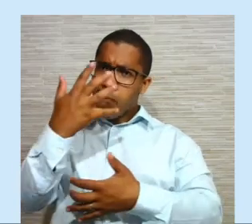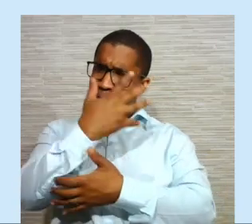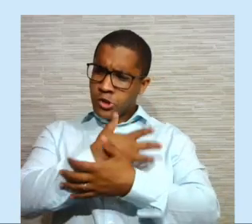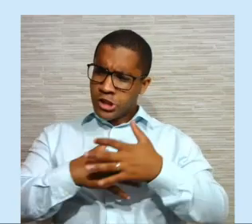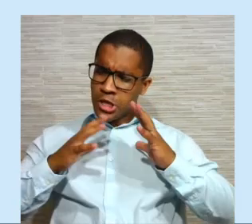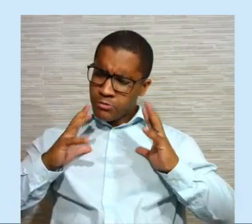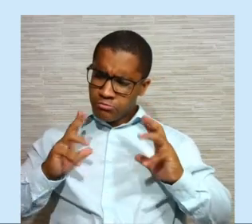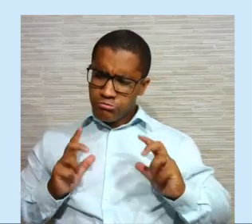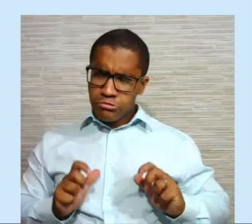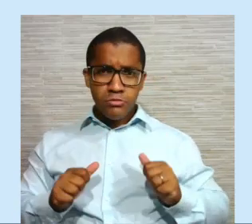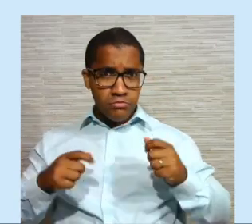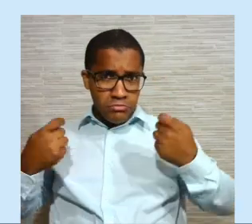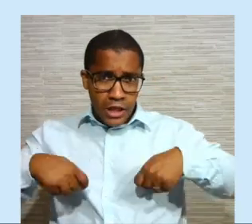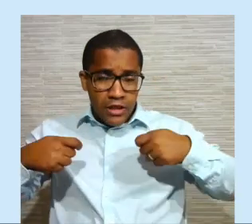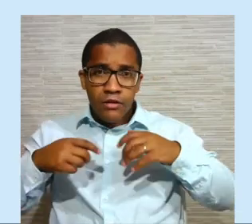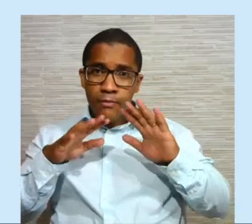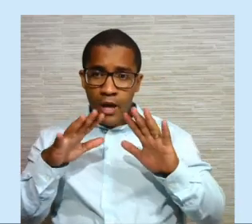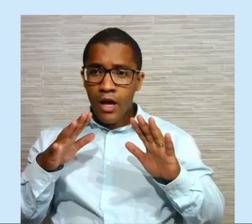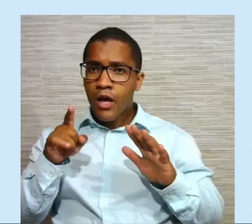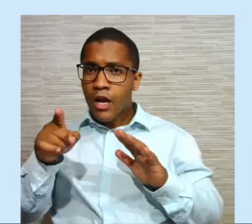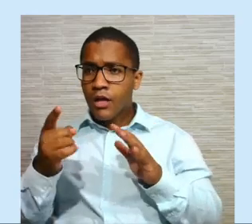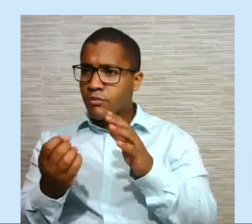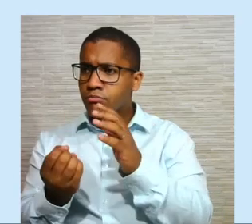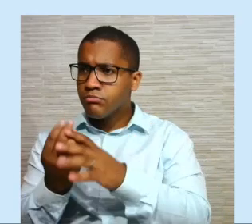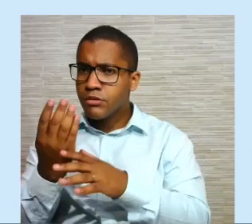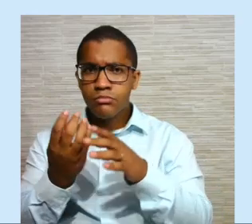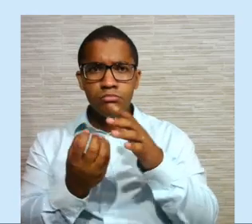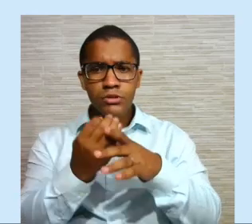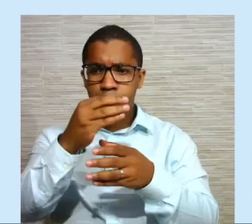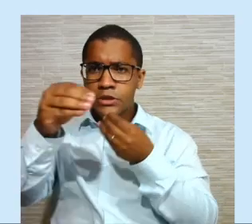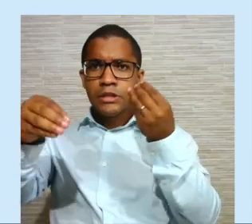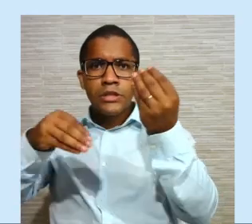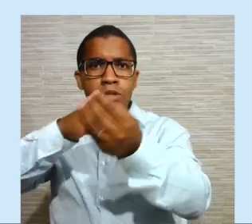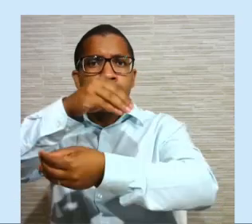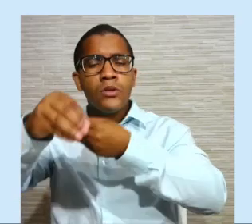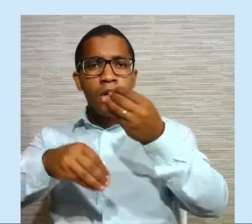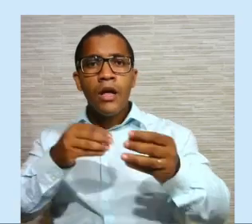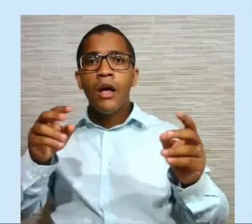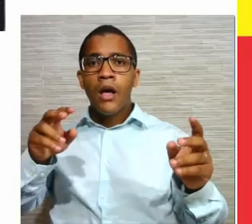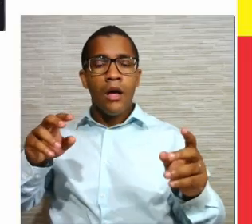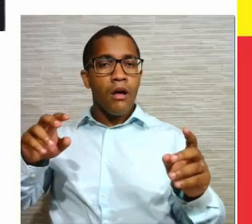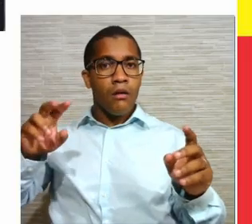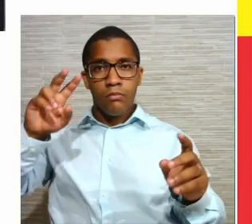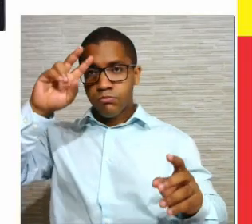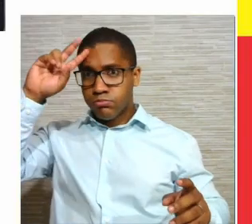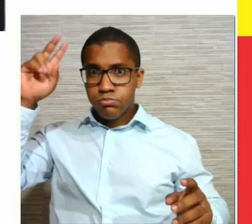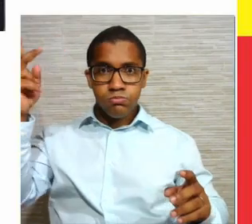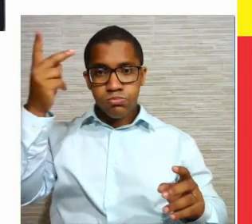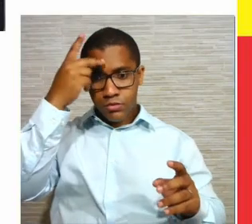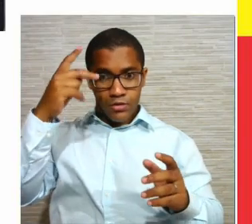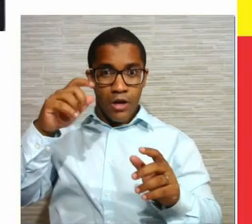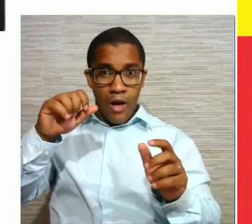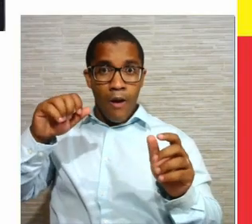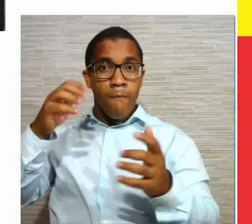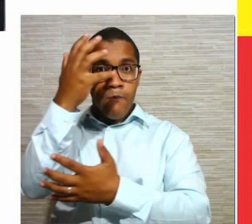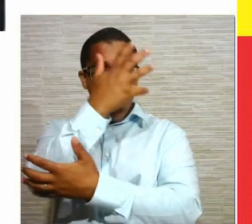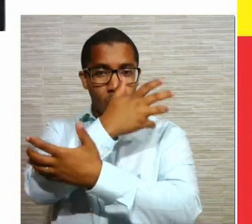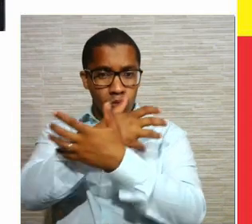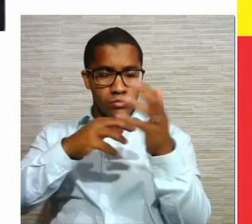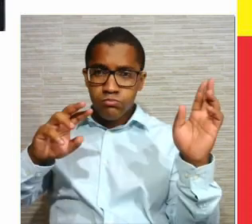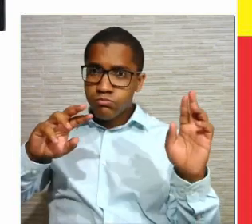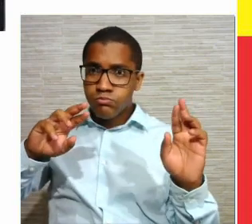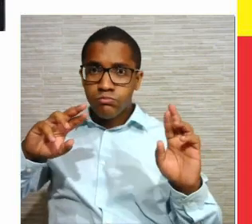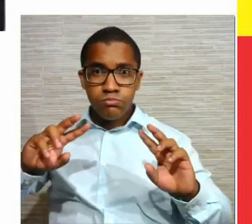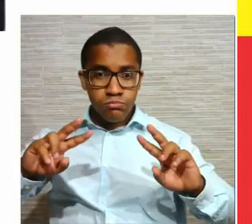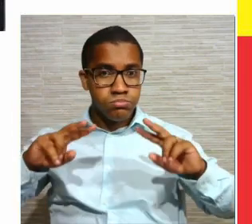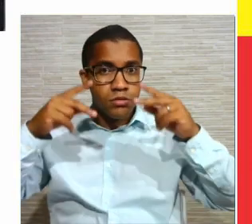música, né? E quando realmente houve essa mistura, né, revolucionou também a nossa música. O tropicalismo,